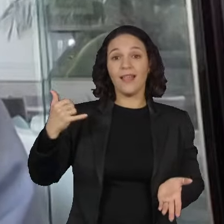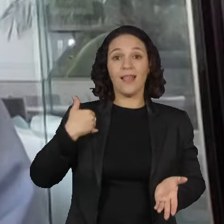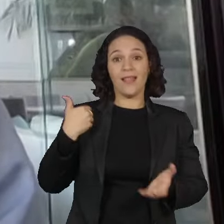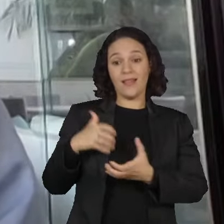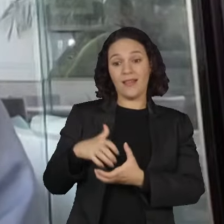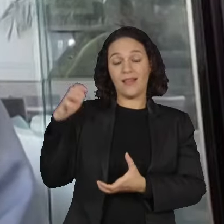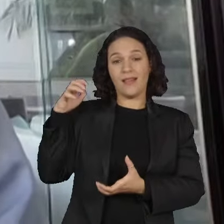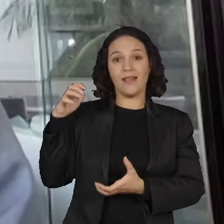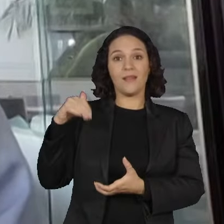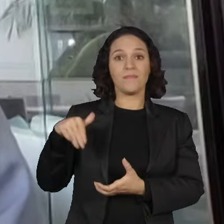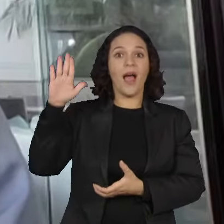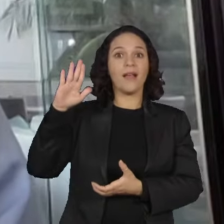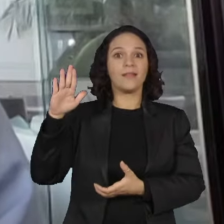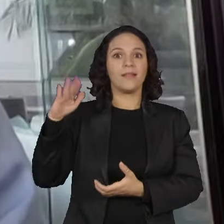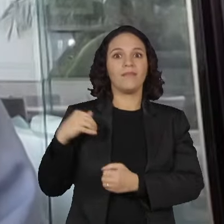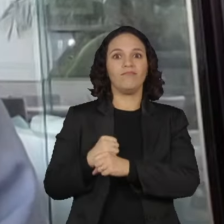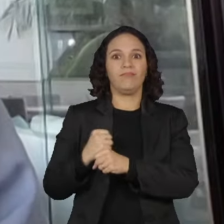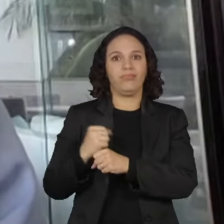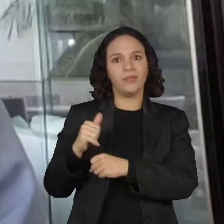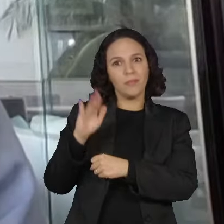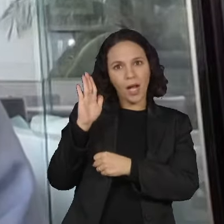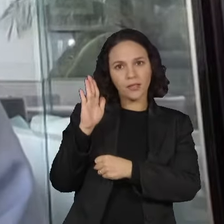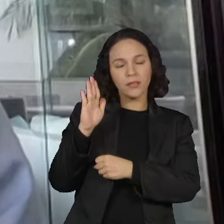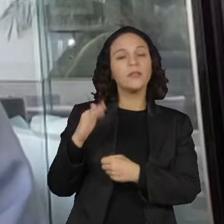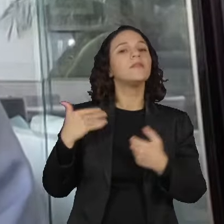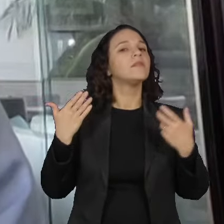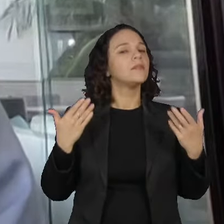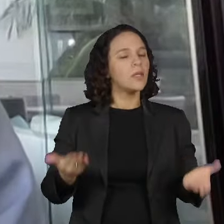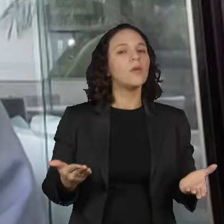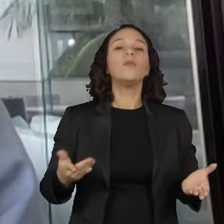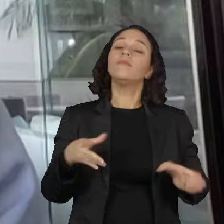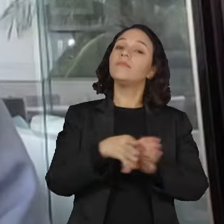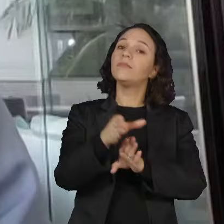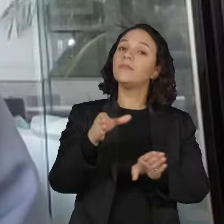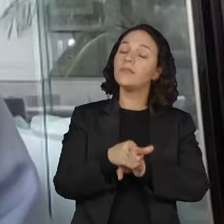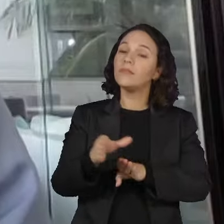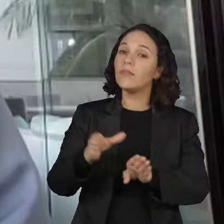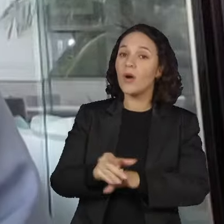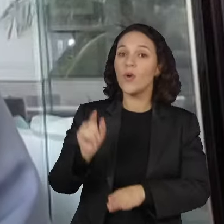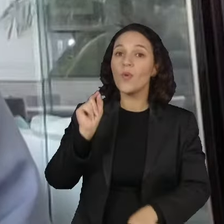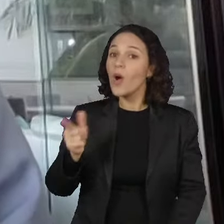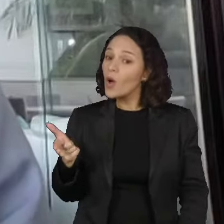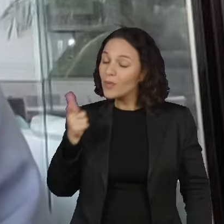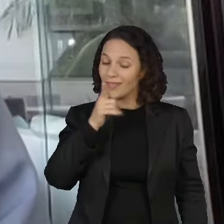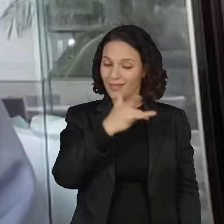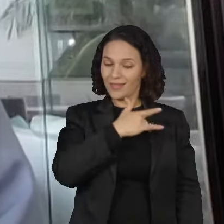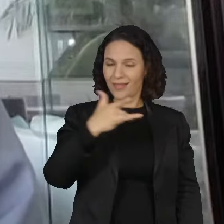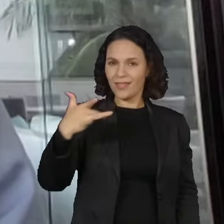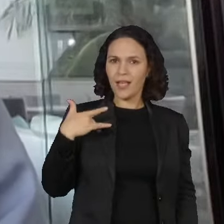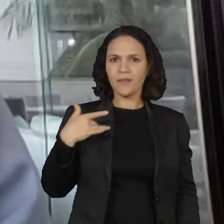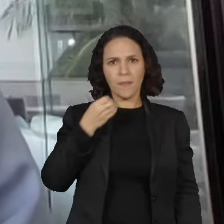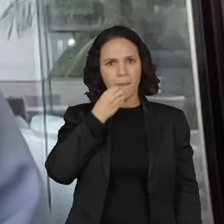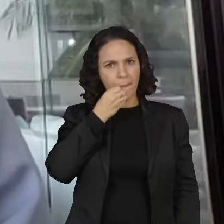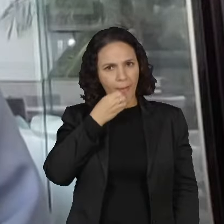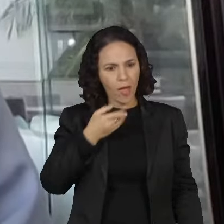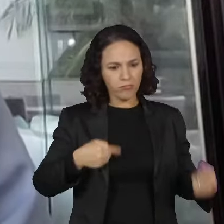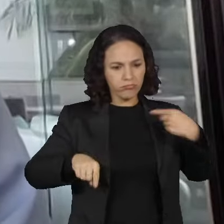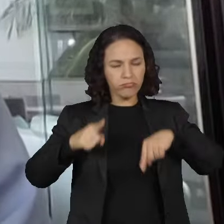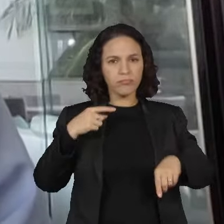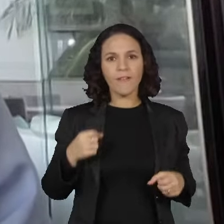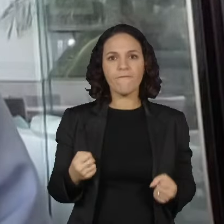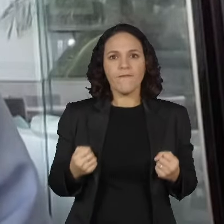nossa sobrevida está aumentando mais. E a recomendação hoje é que, para manter-se com a boa